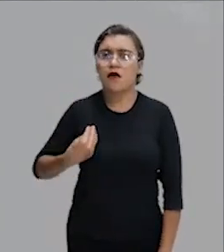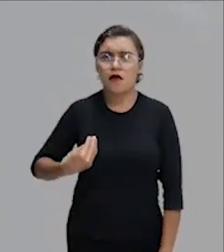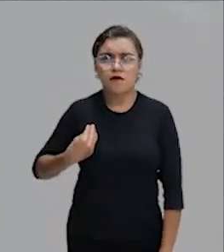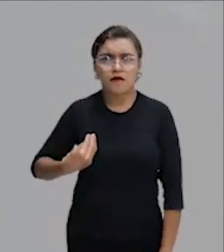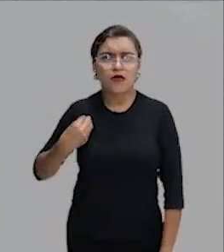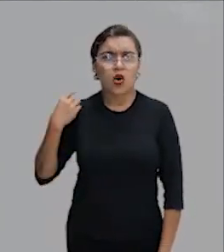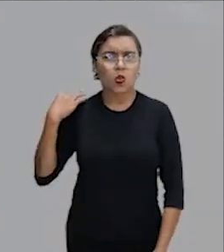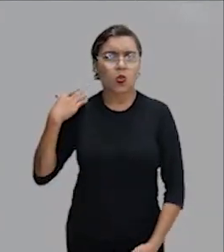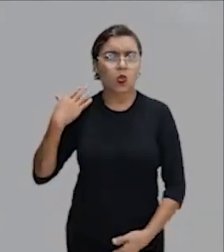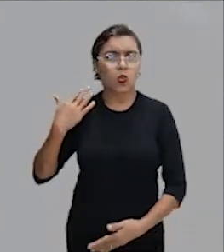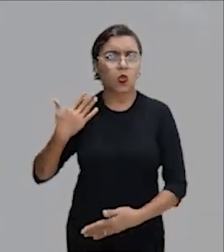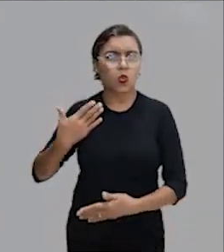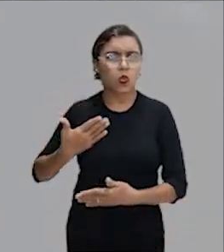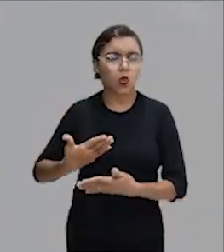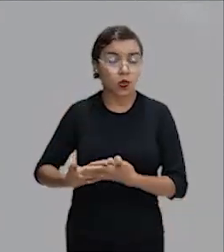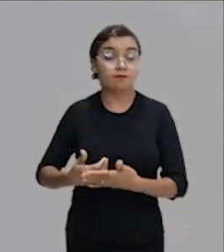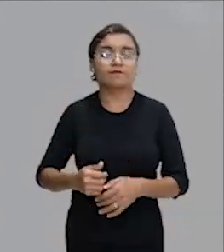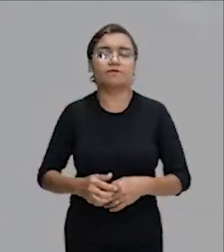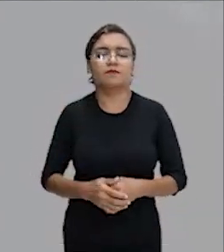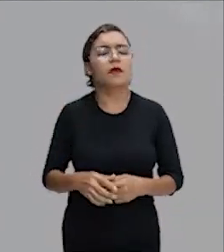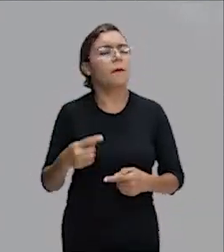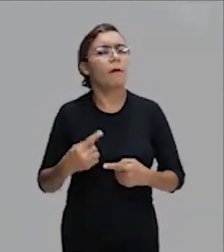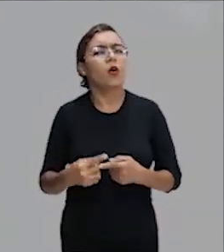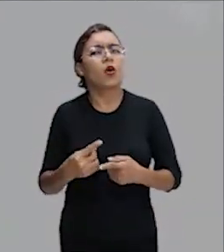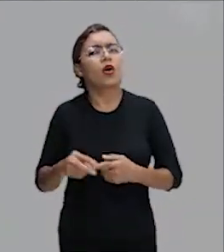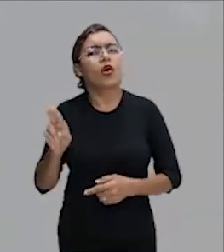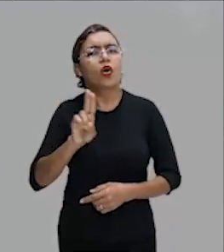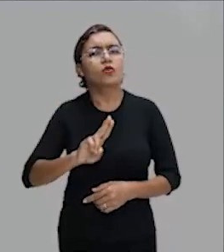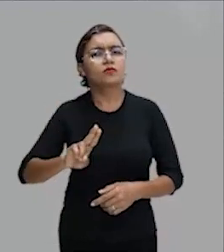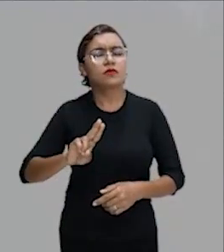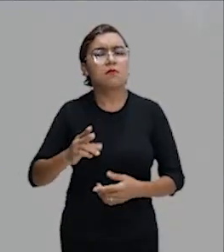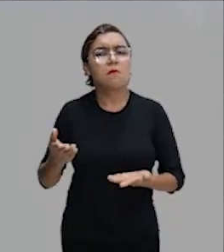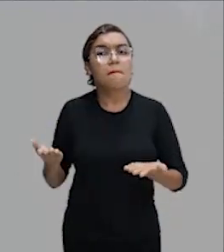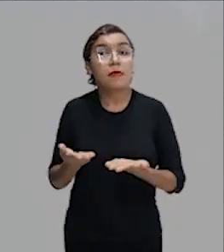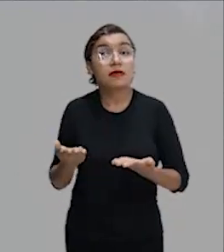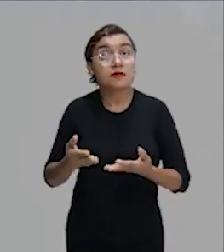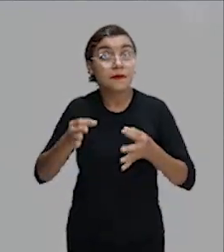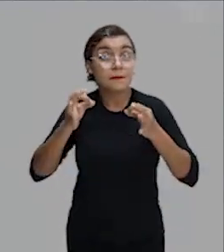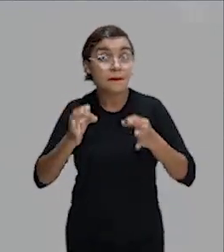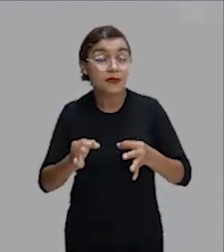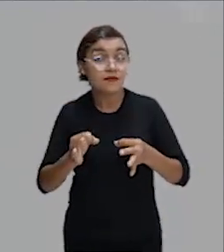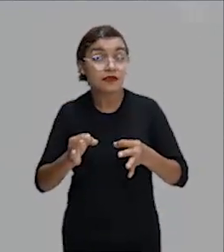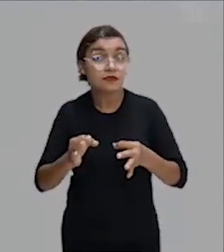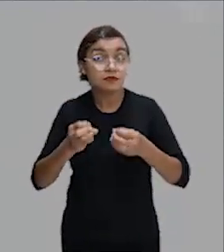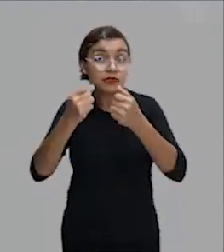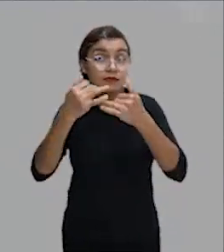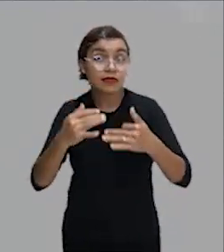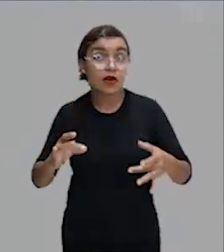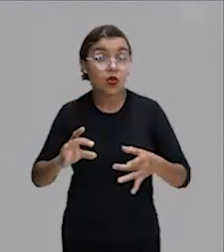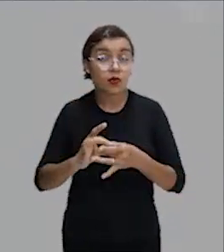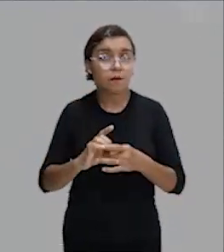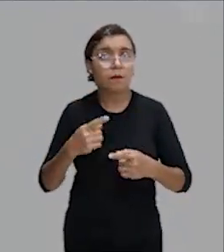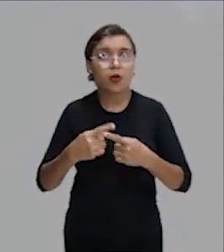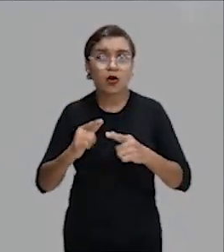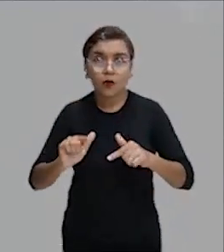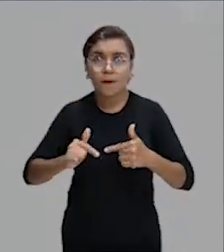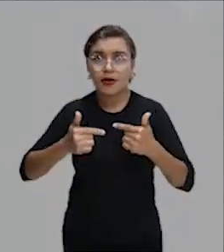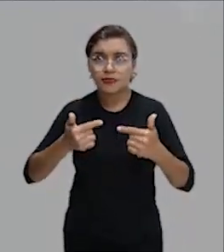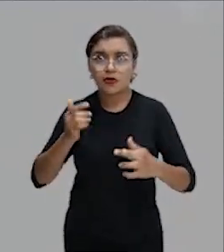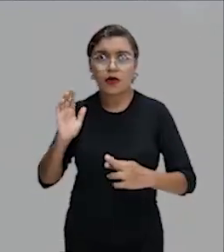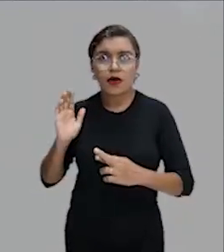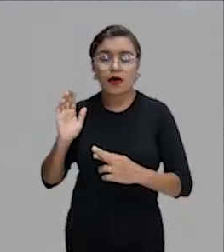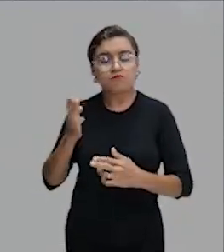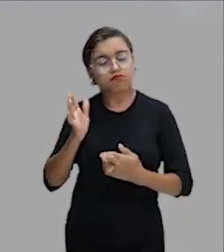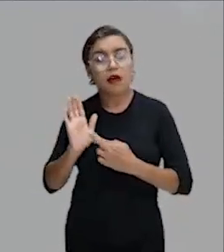toda. Então, por que eu usei o presente perfeito para falar esse contexto? Porque é uma ação que representa algo